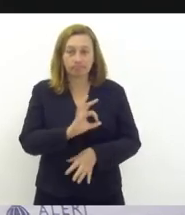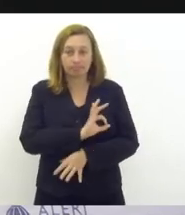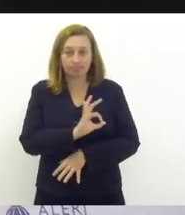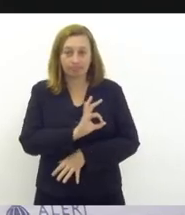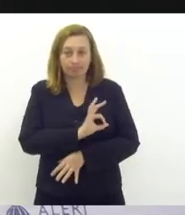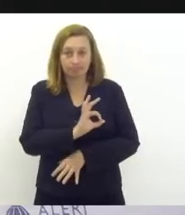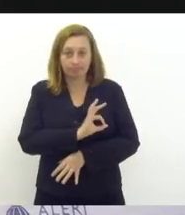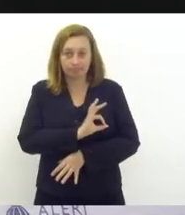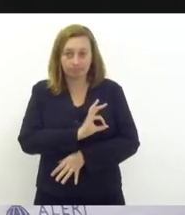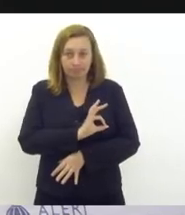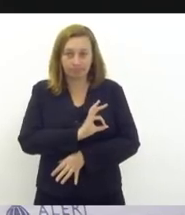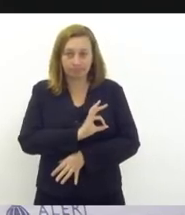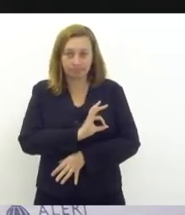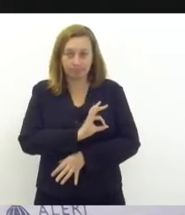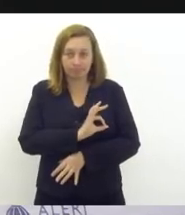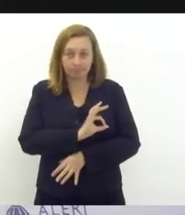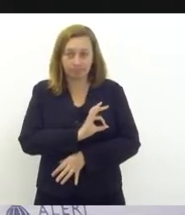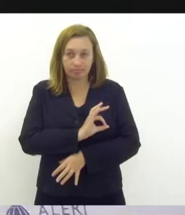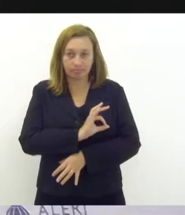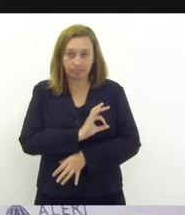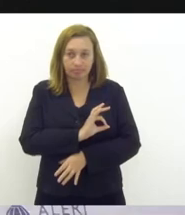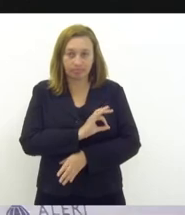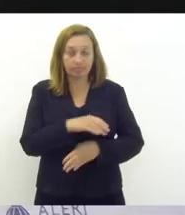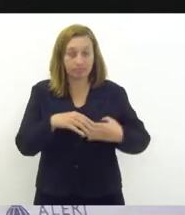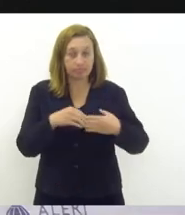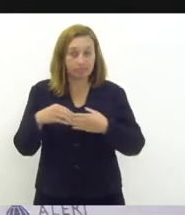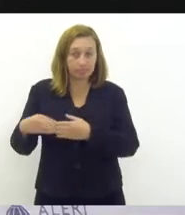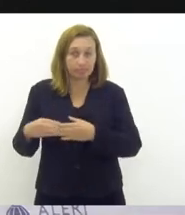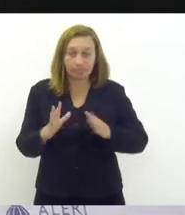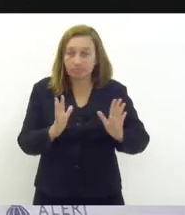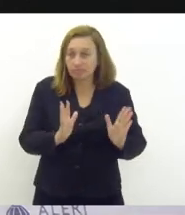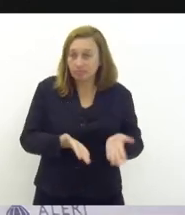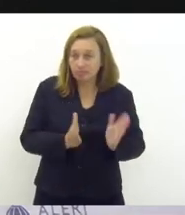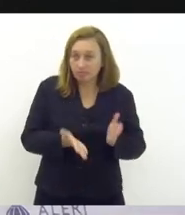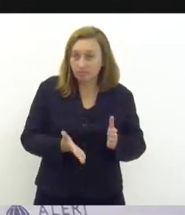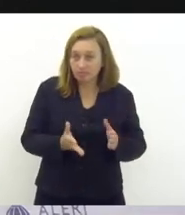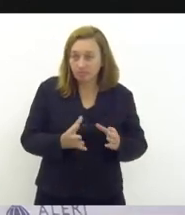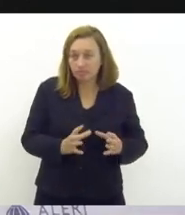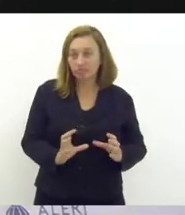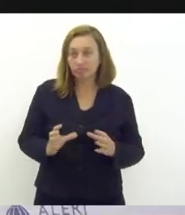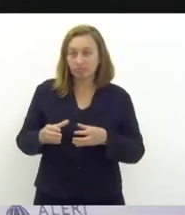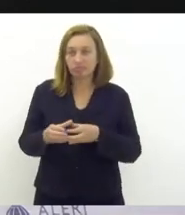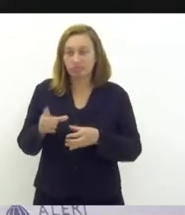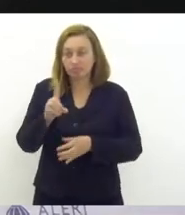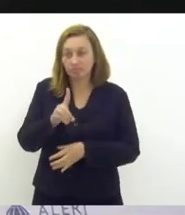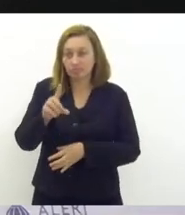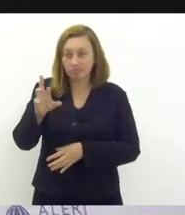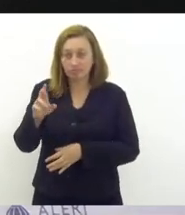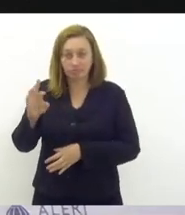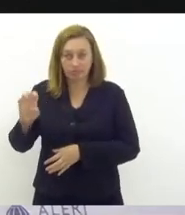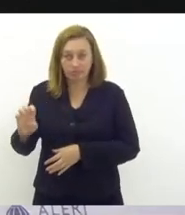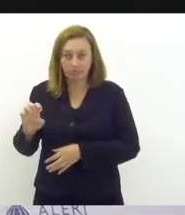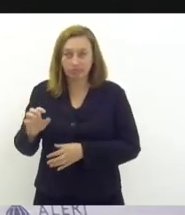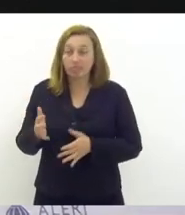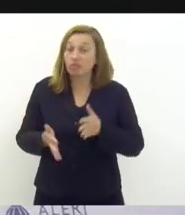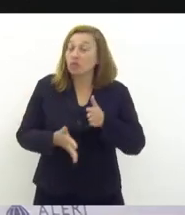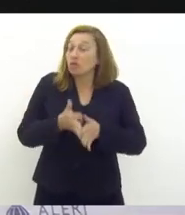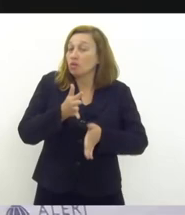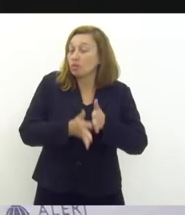operacional como foi a dray E hoje é a equipe que se encontra na dre os casos complicados que chegam